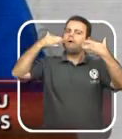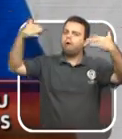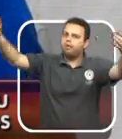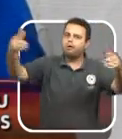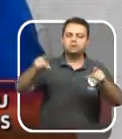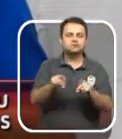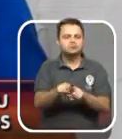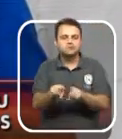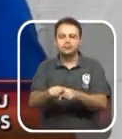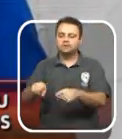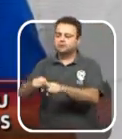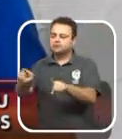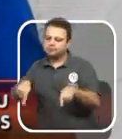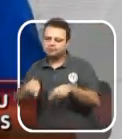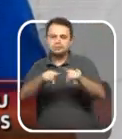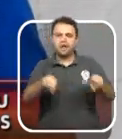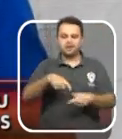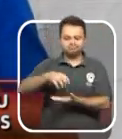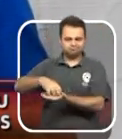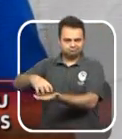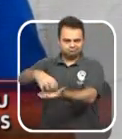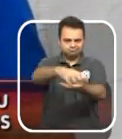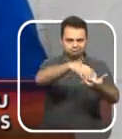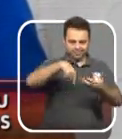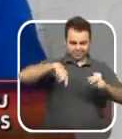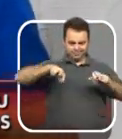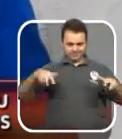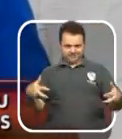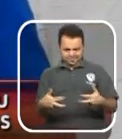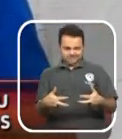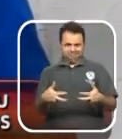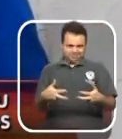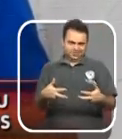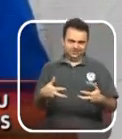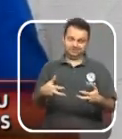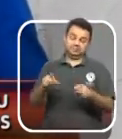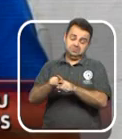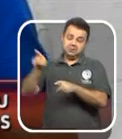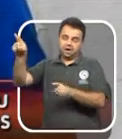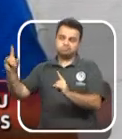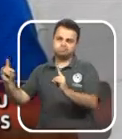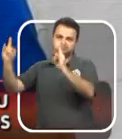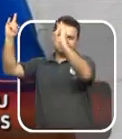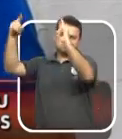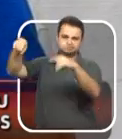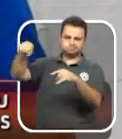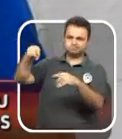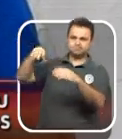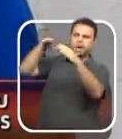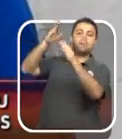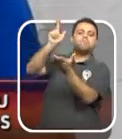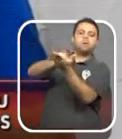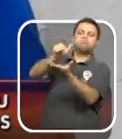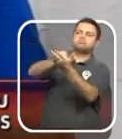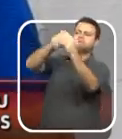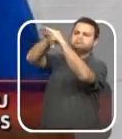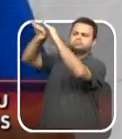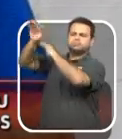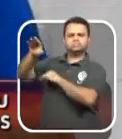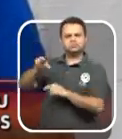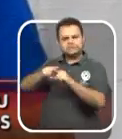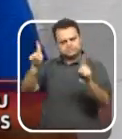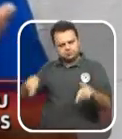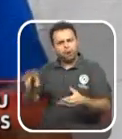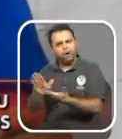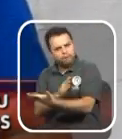É isso que a gente gostaria que ocorresse e está ocorrendo. A população vai ter conhecimento de tudo que o vereador faz, além de